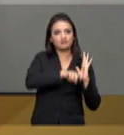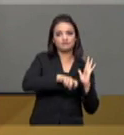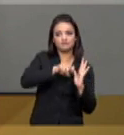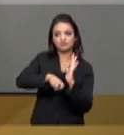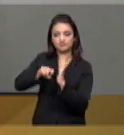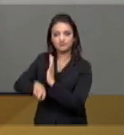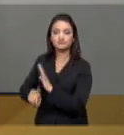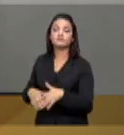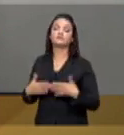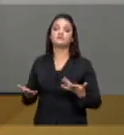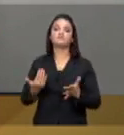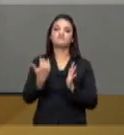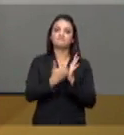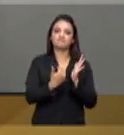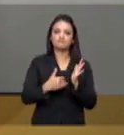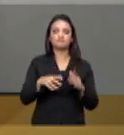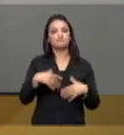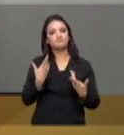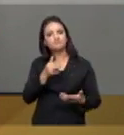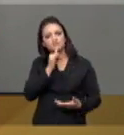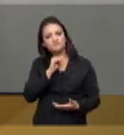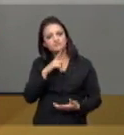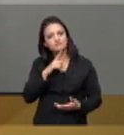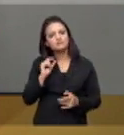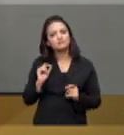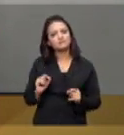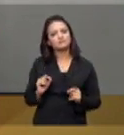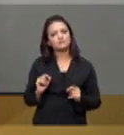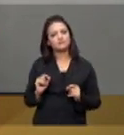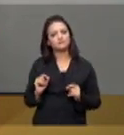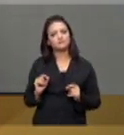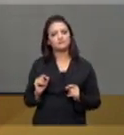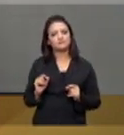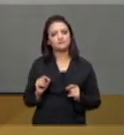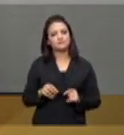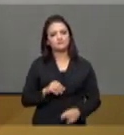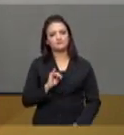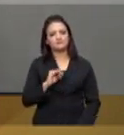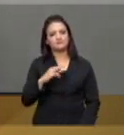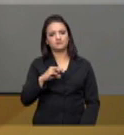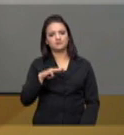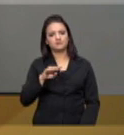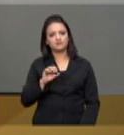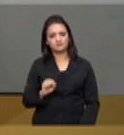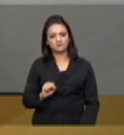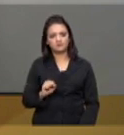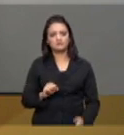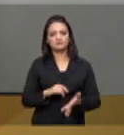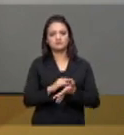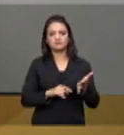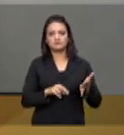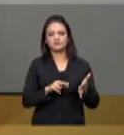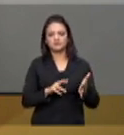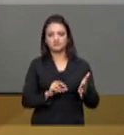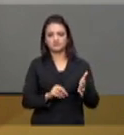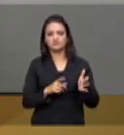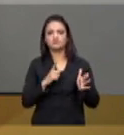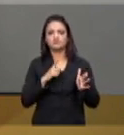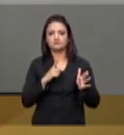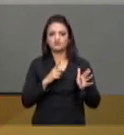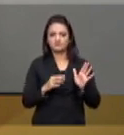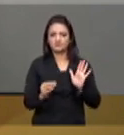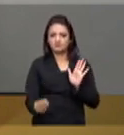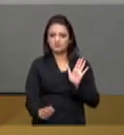hipotético, rememorado pela embargante, e em que o ICMS destacado em nota na cadeia produtiva